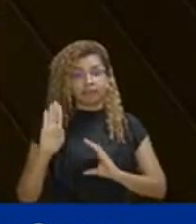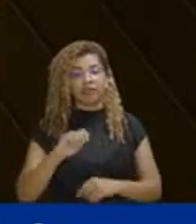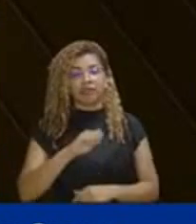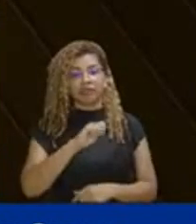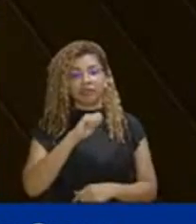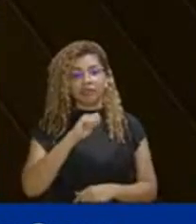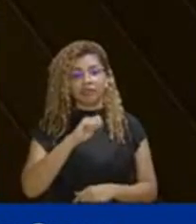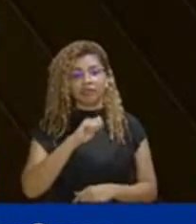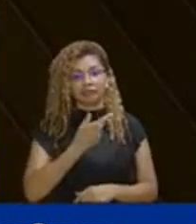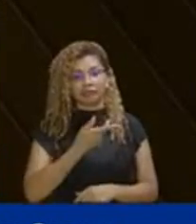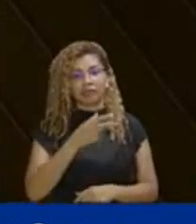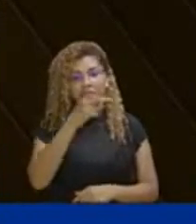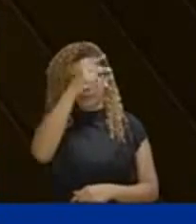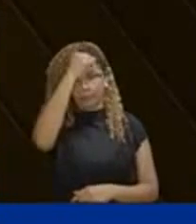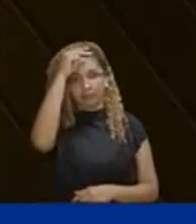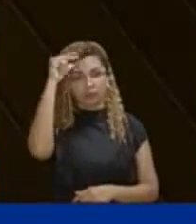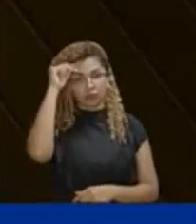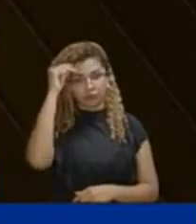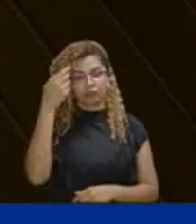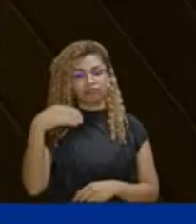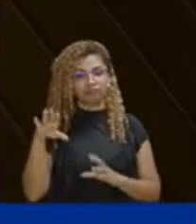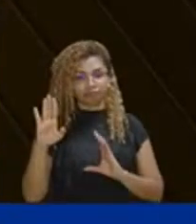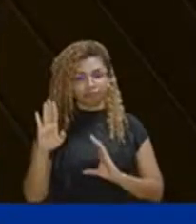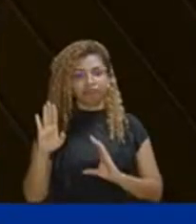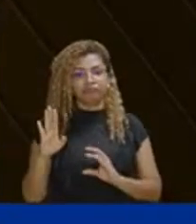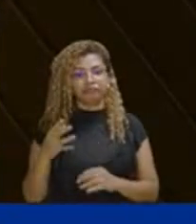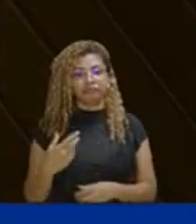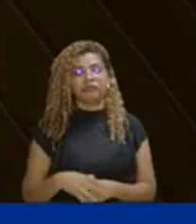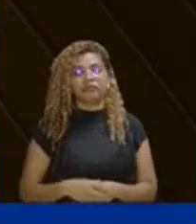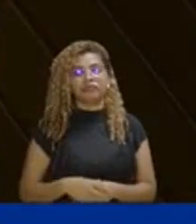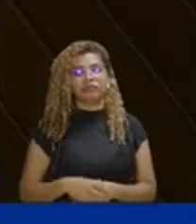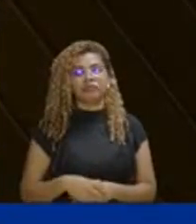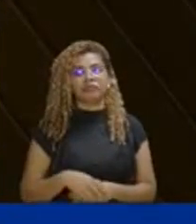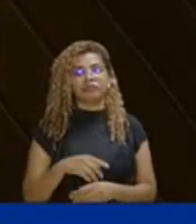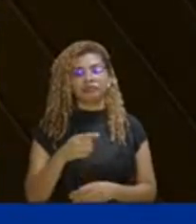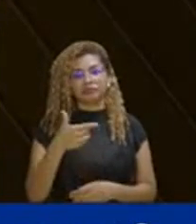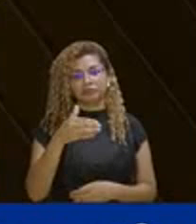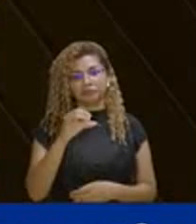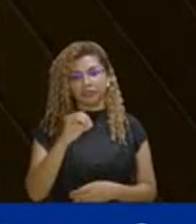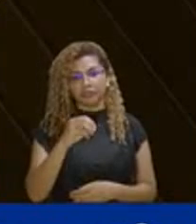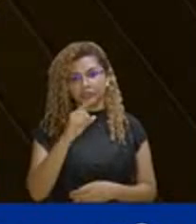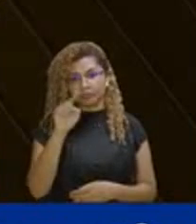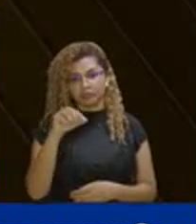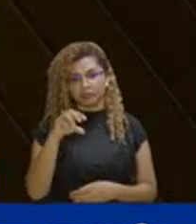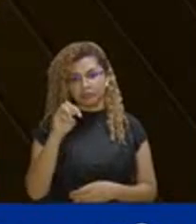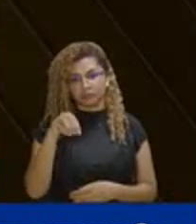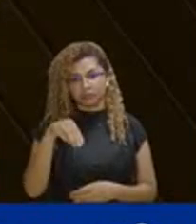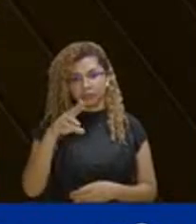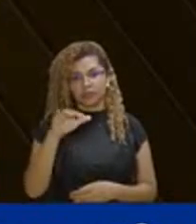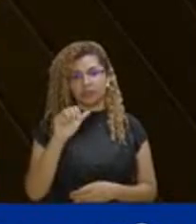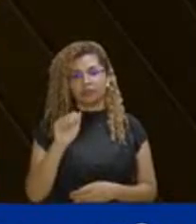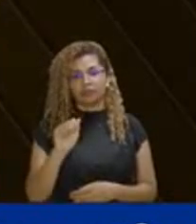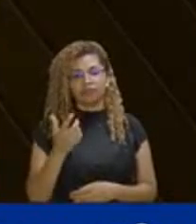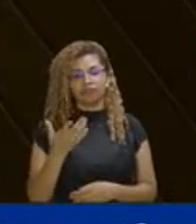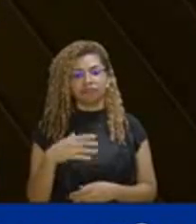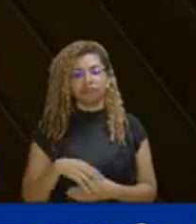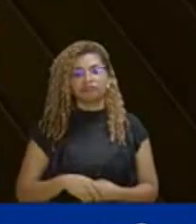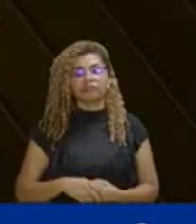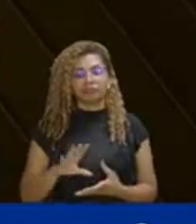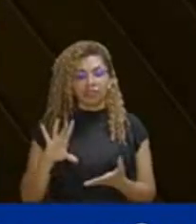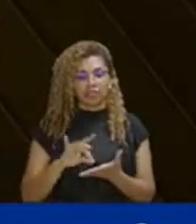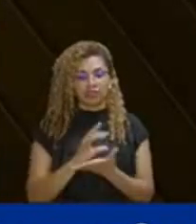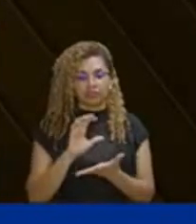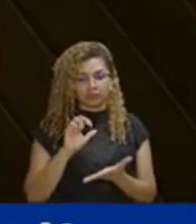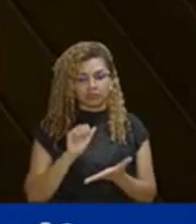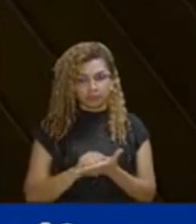desta capital, contra a sentença dos juízes da 10ª Zona Eleitoral que, ao julgar procedente a ação de impugnação de registro de